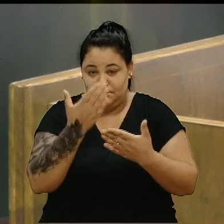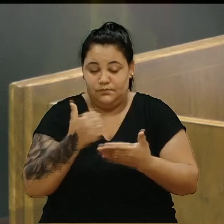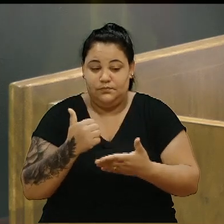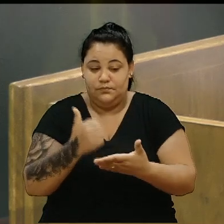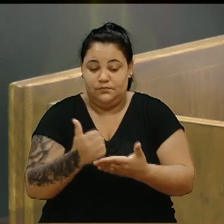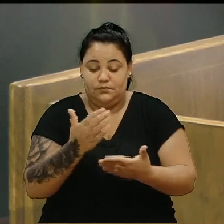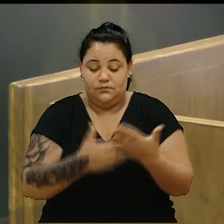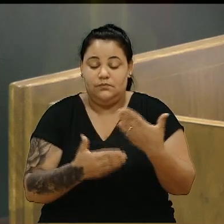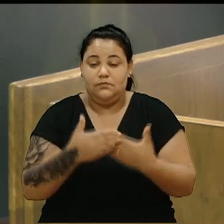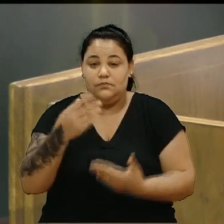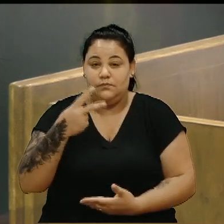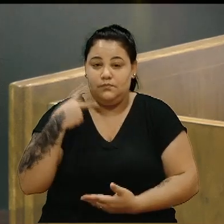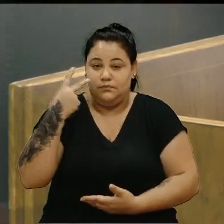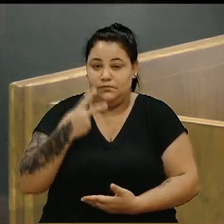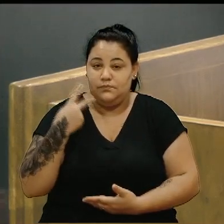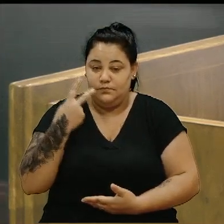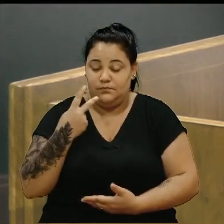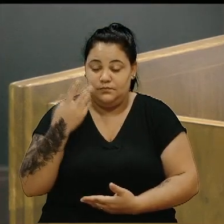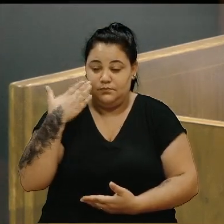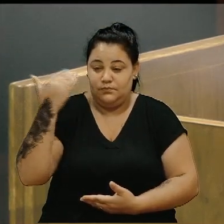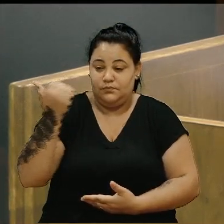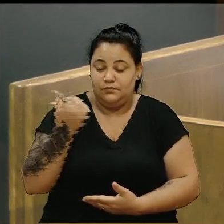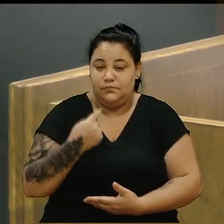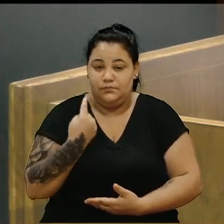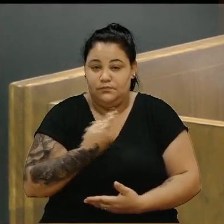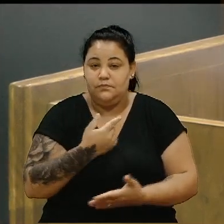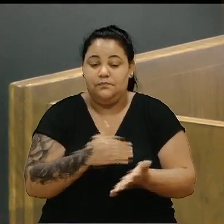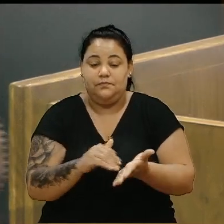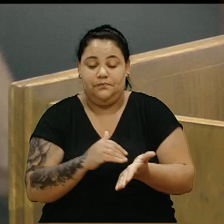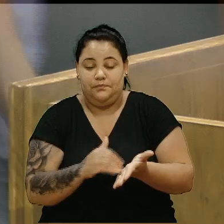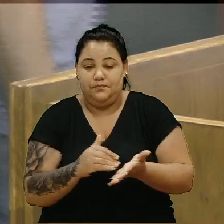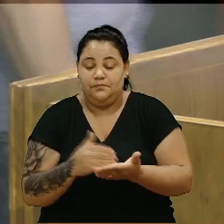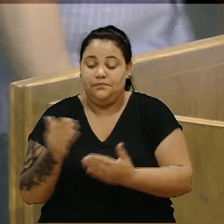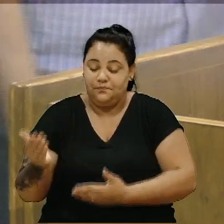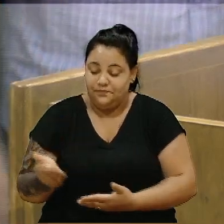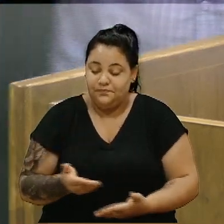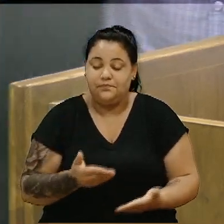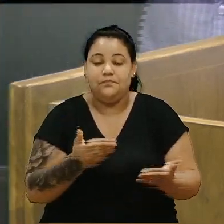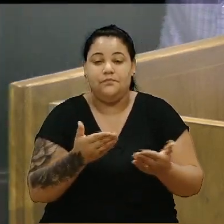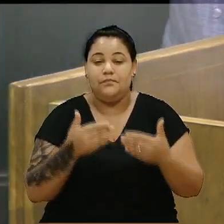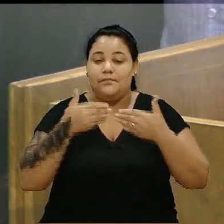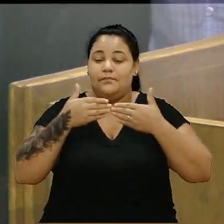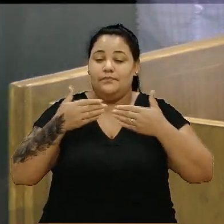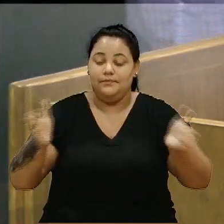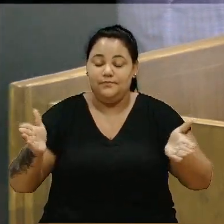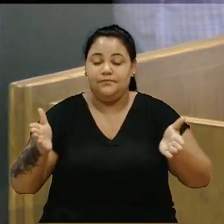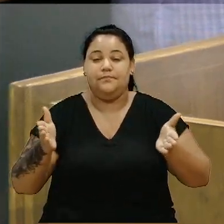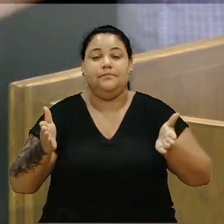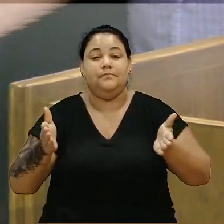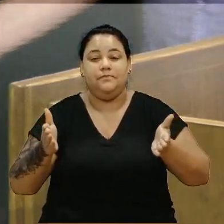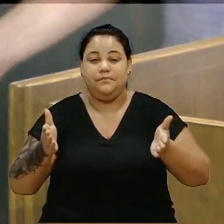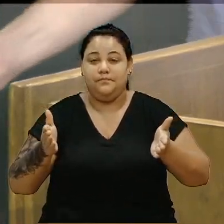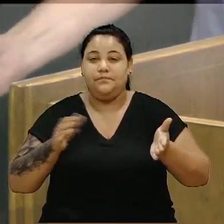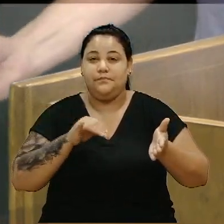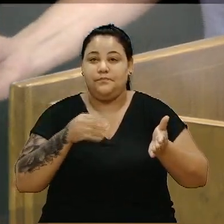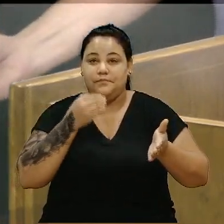vereadores que nos receberam nos gabinetes, que abriram as portas e estão nos